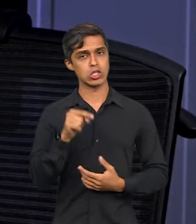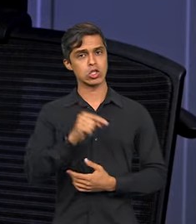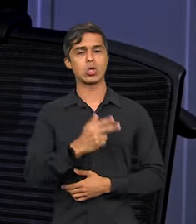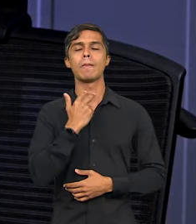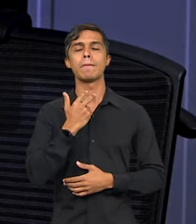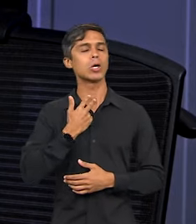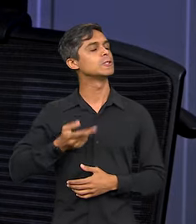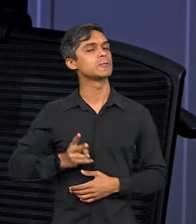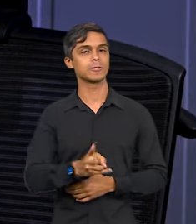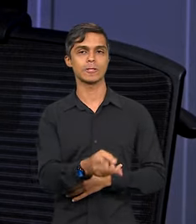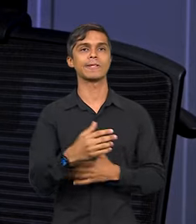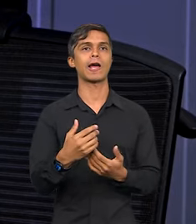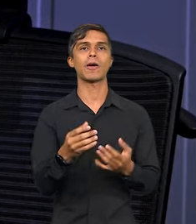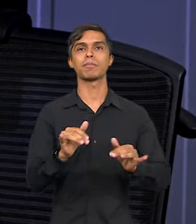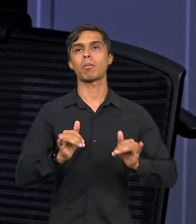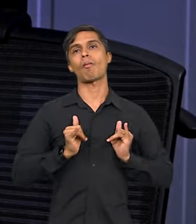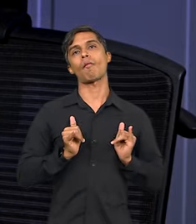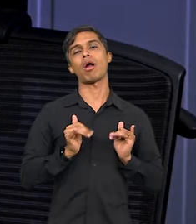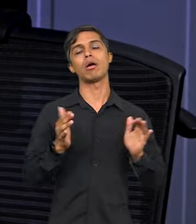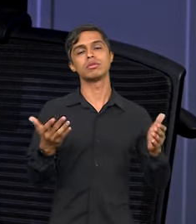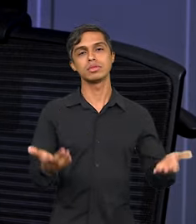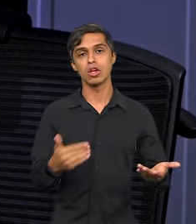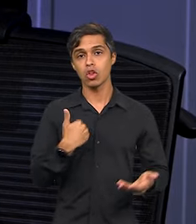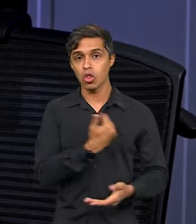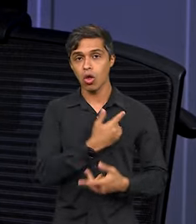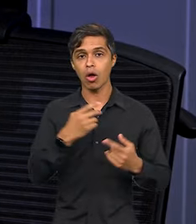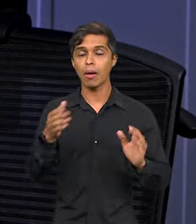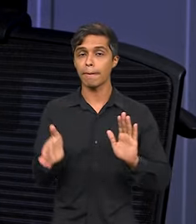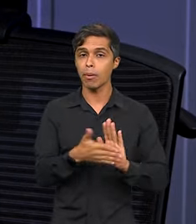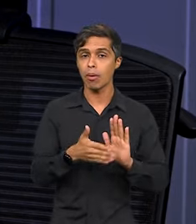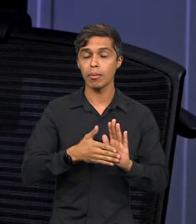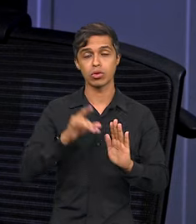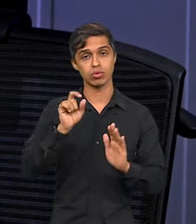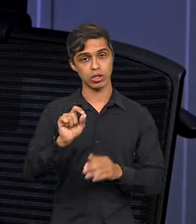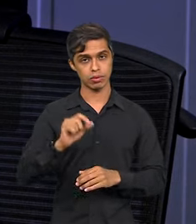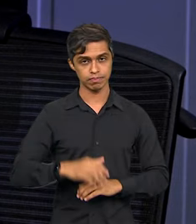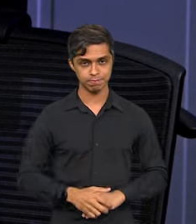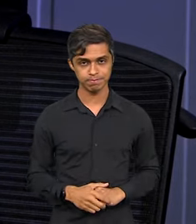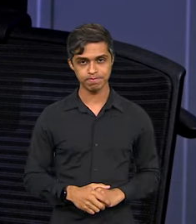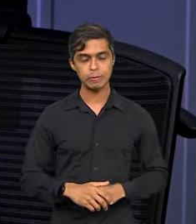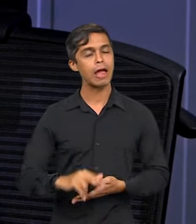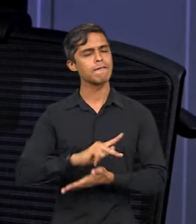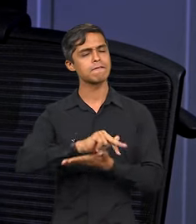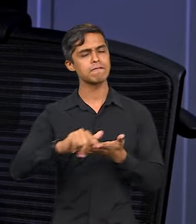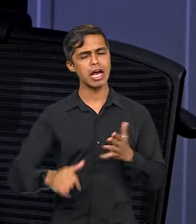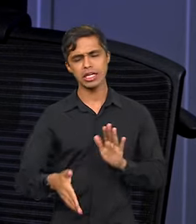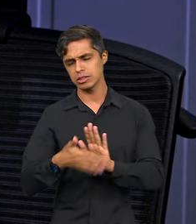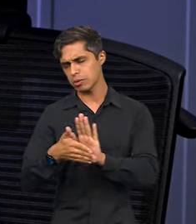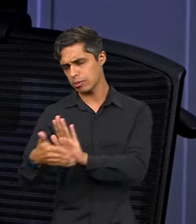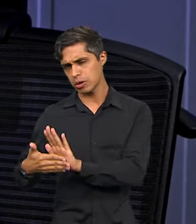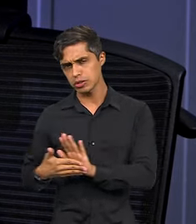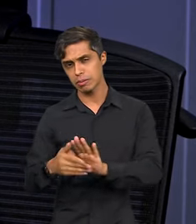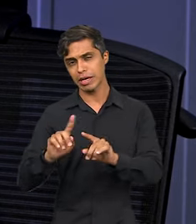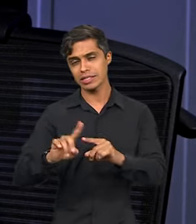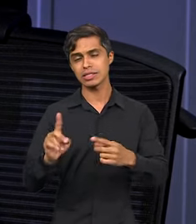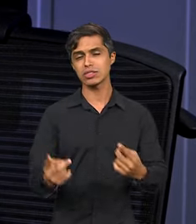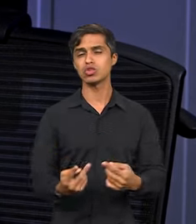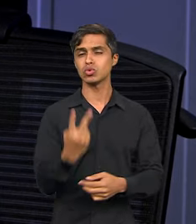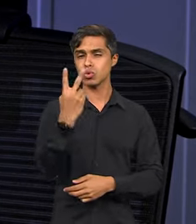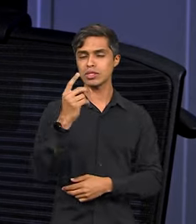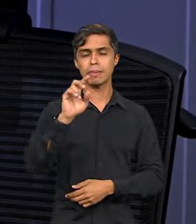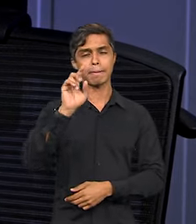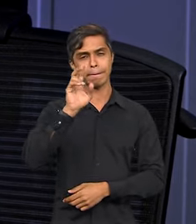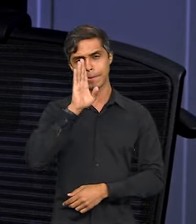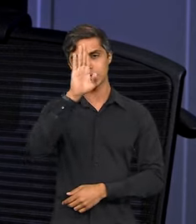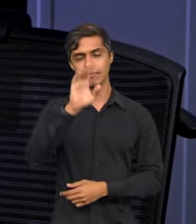pode continuar assim então o que que nós estamos propondo a gente tá propondo várias coisas mas eu destacaria duas uma é